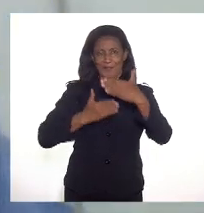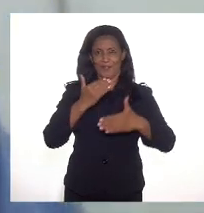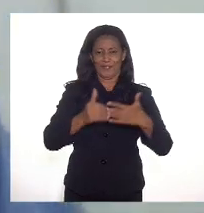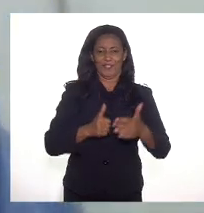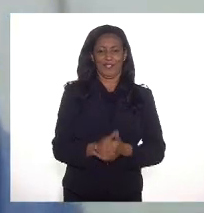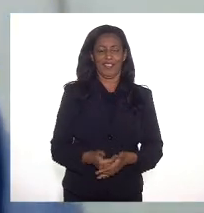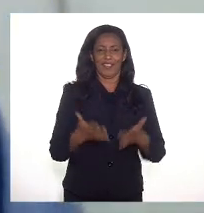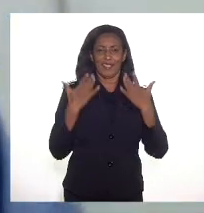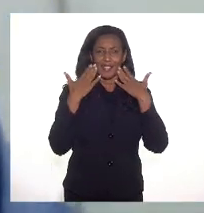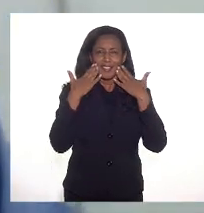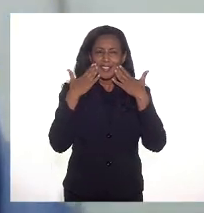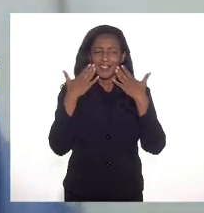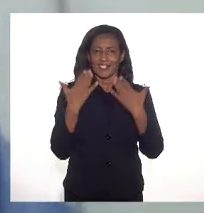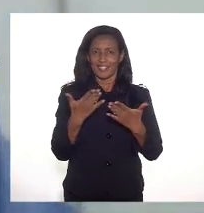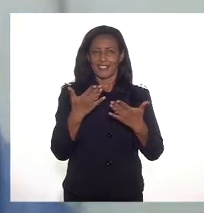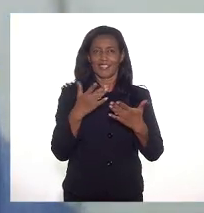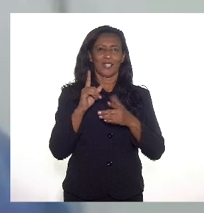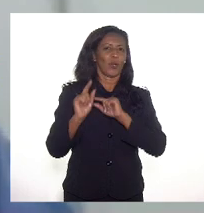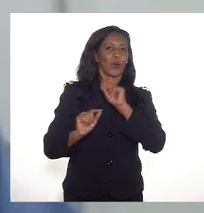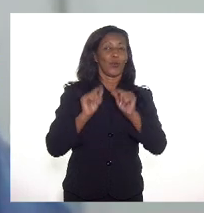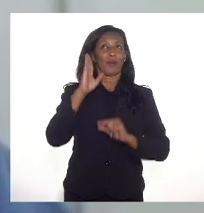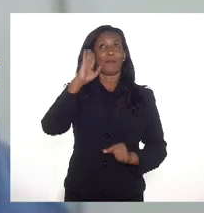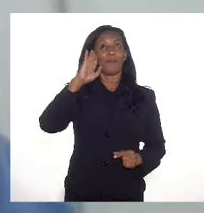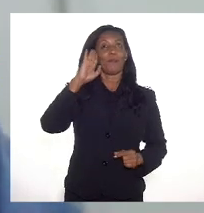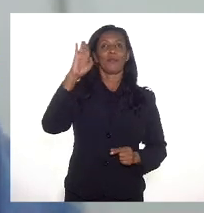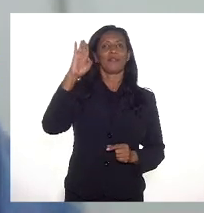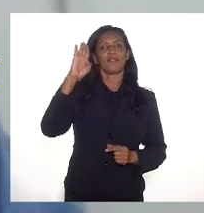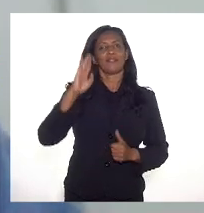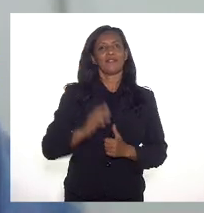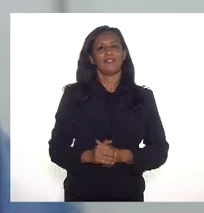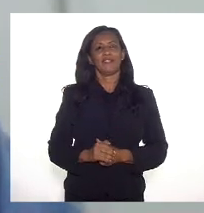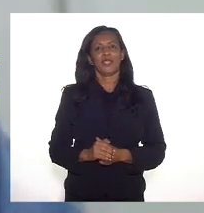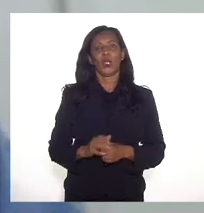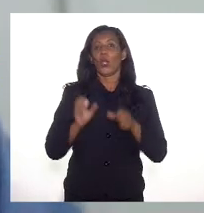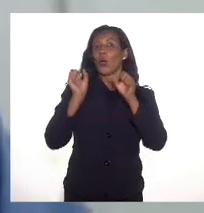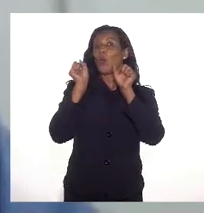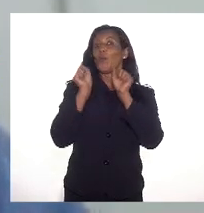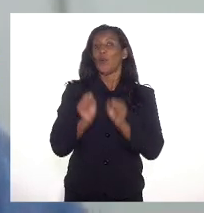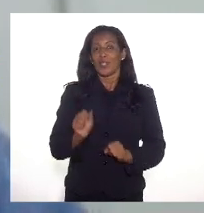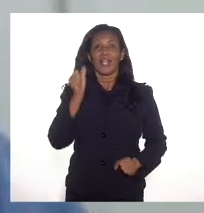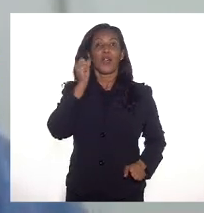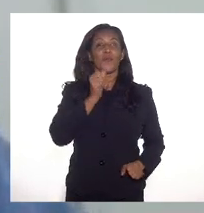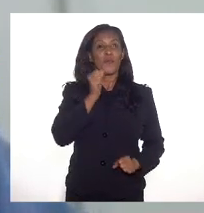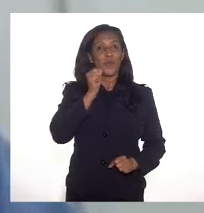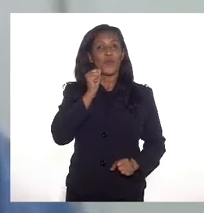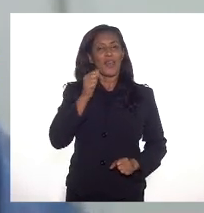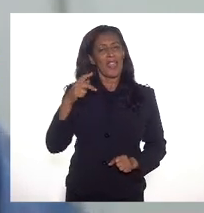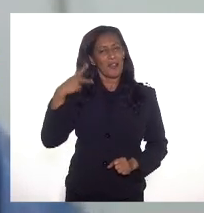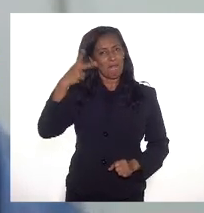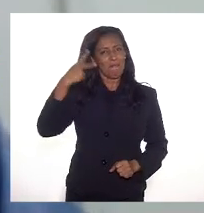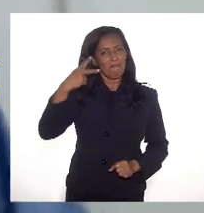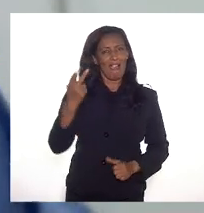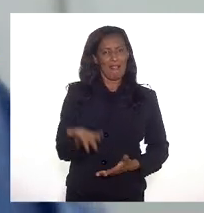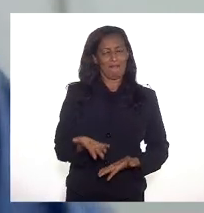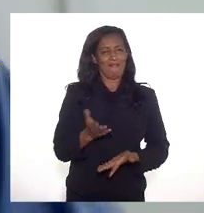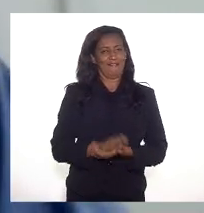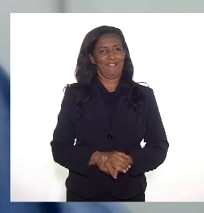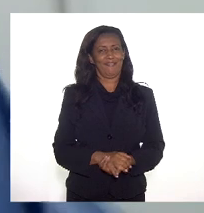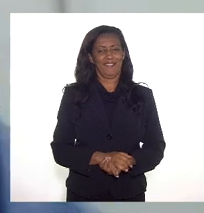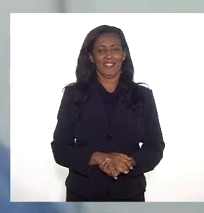Representa o que é fundamental, o poder das mulheres no nosso parlamento